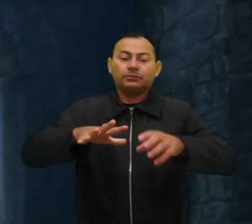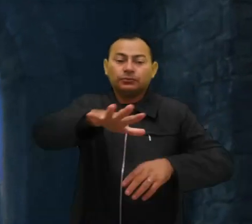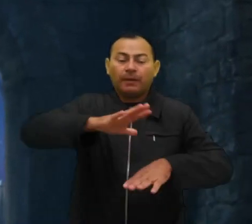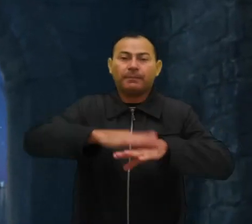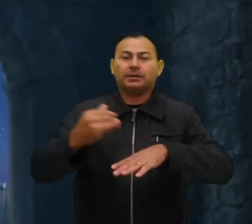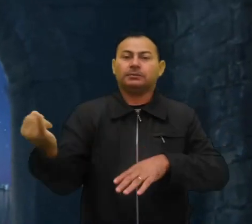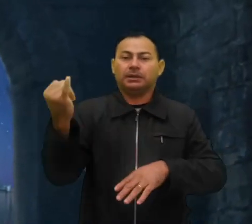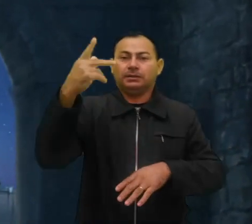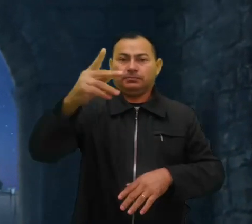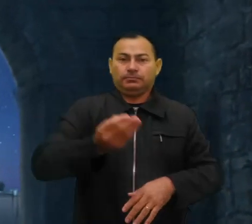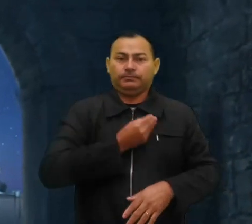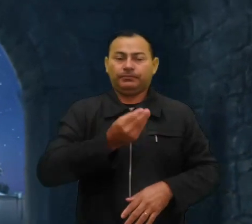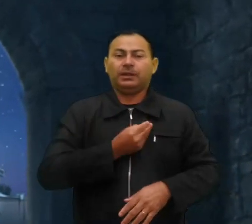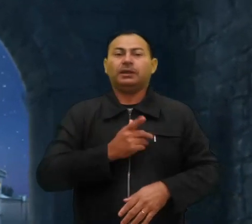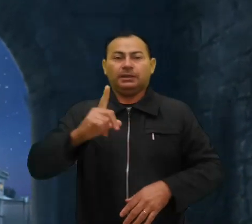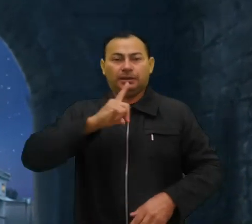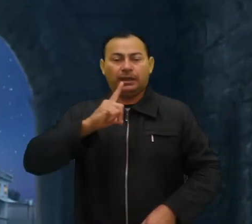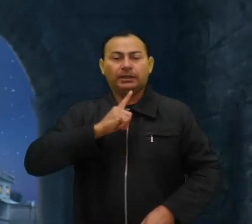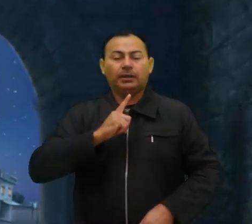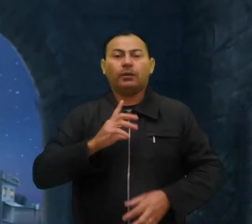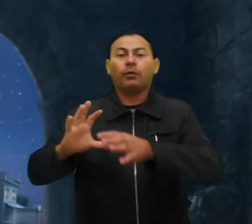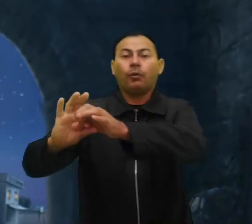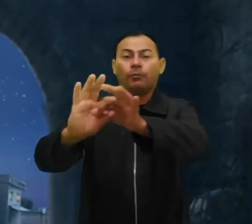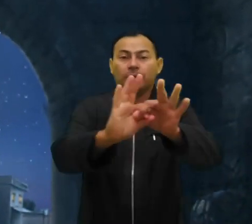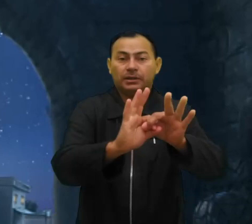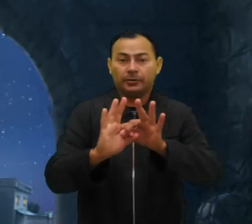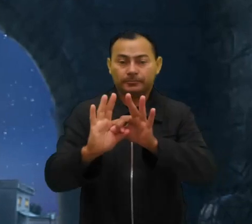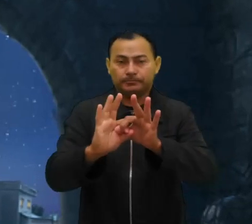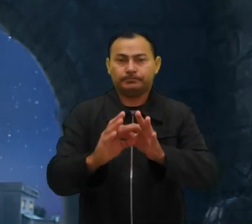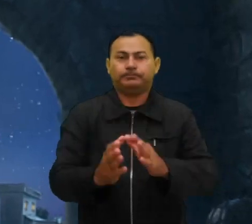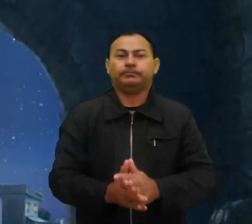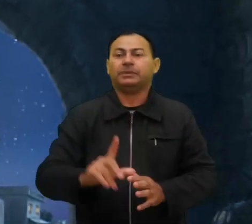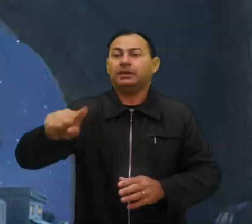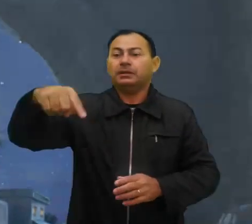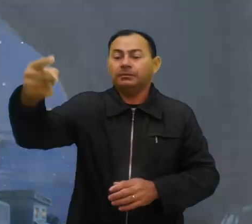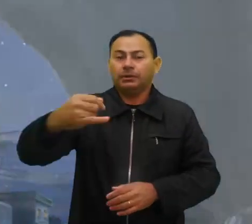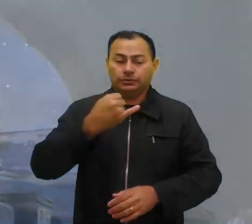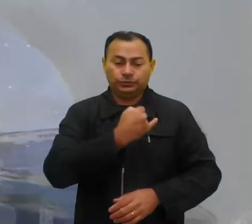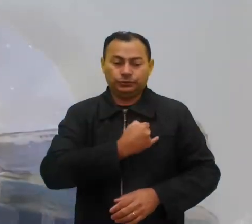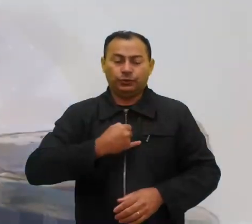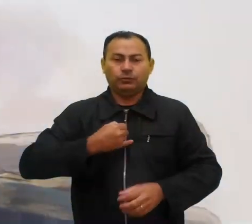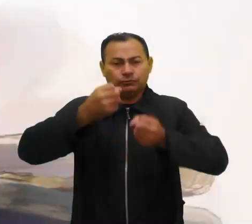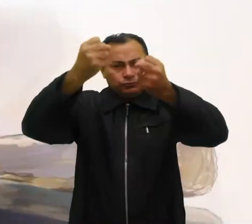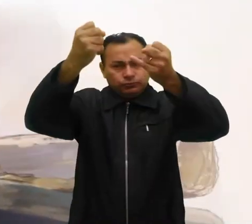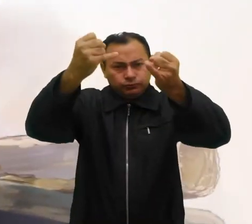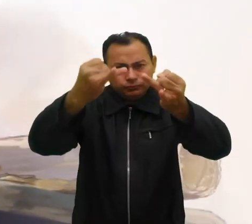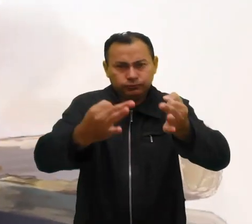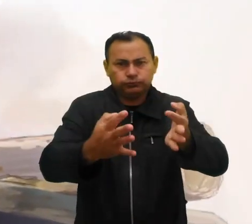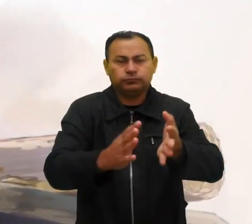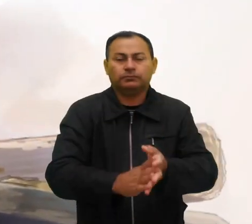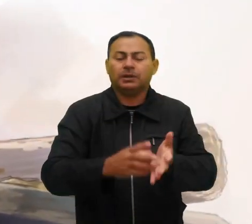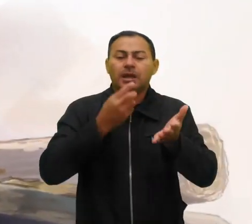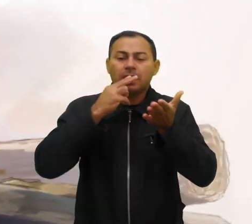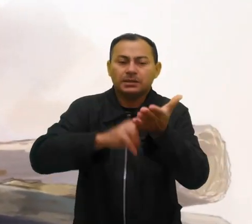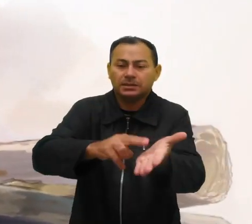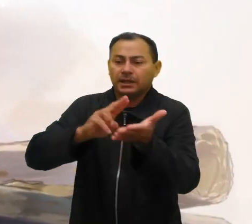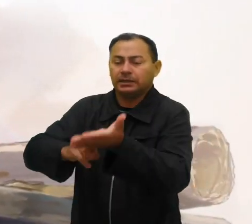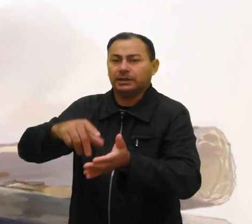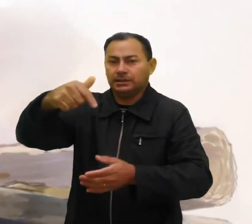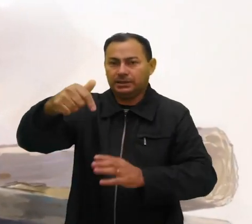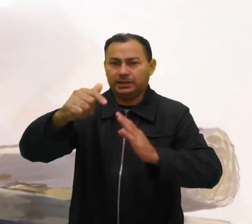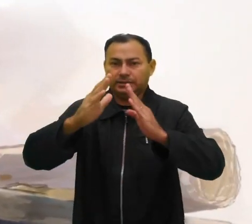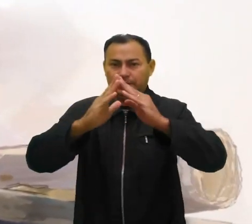mais importantes da sua vida para que tenhamos comunhão. Depois que João transcreve as cartas para as 7 igrejas,